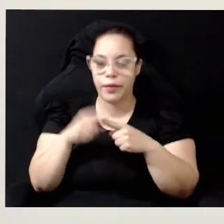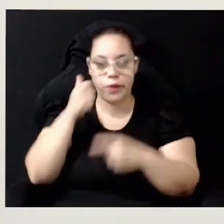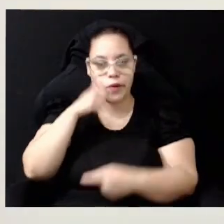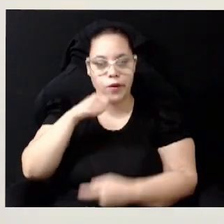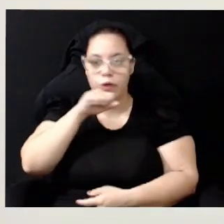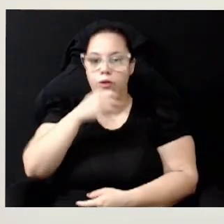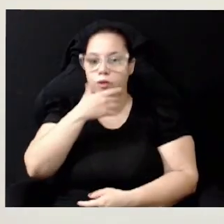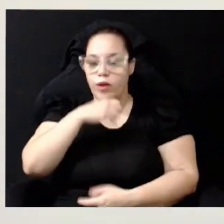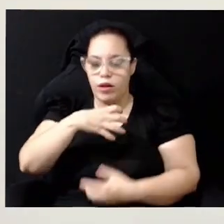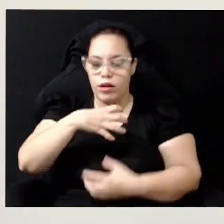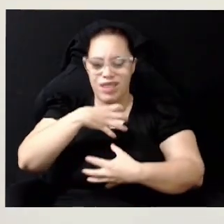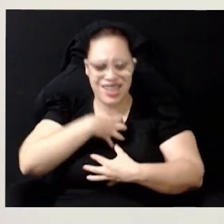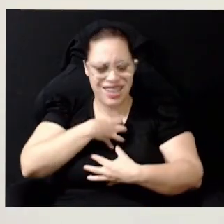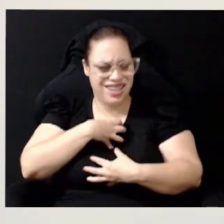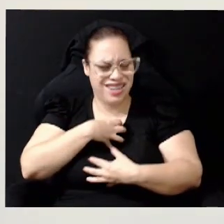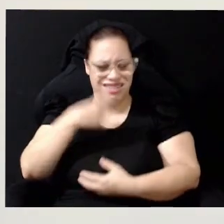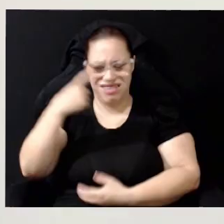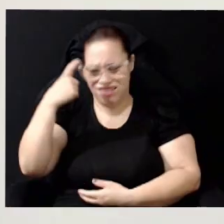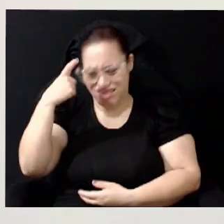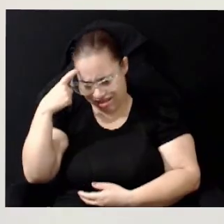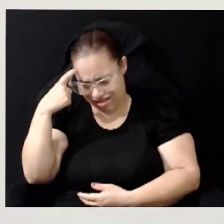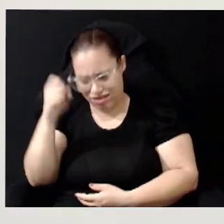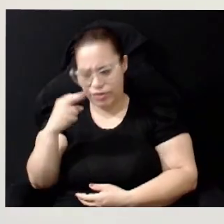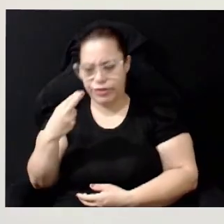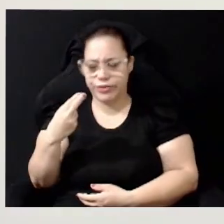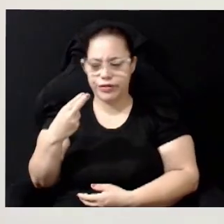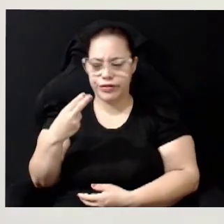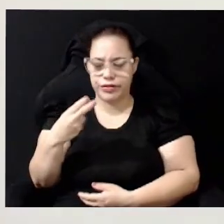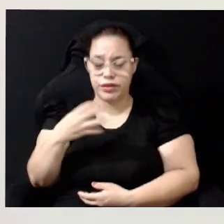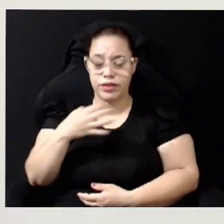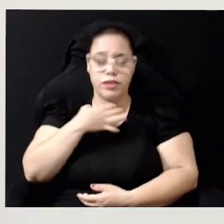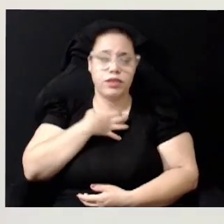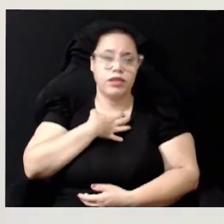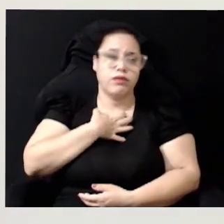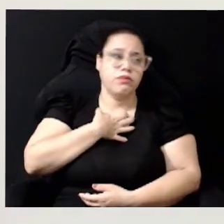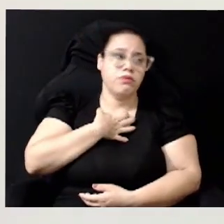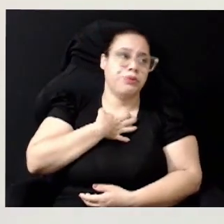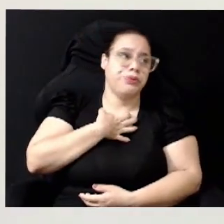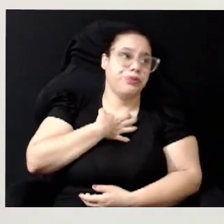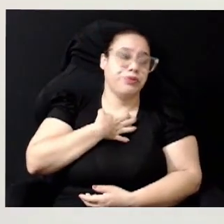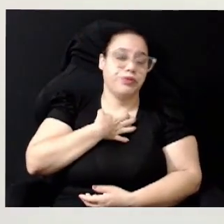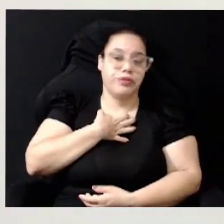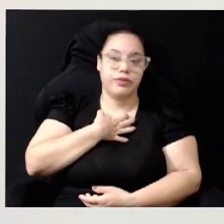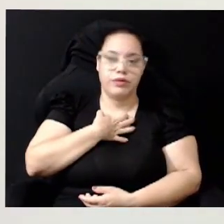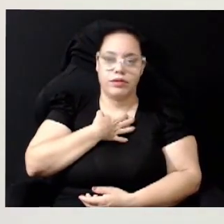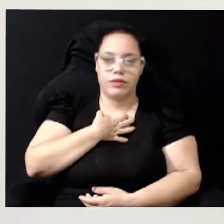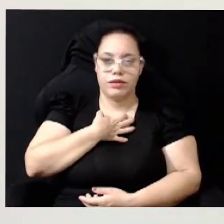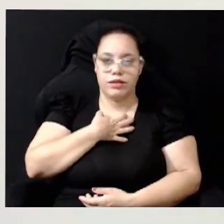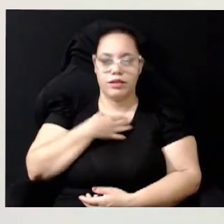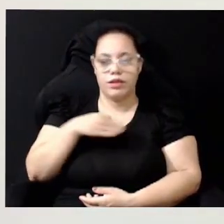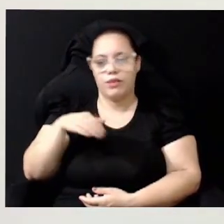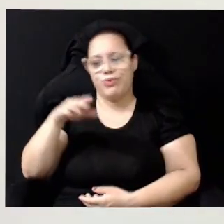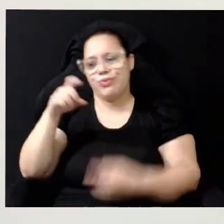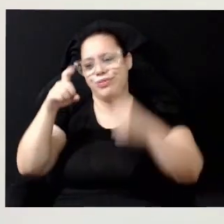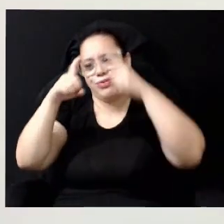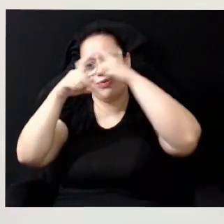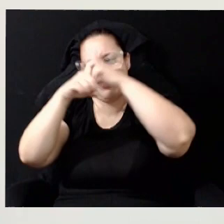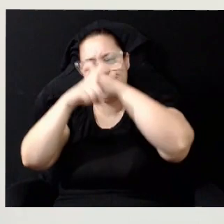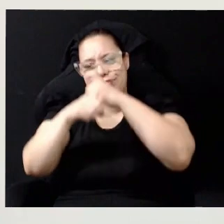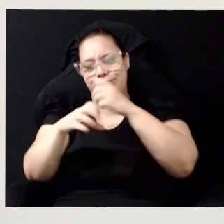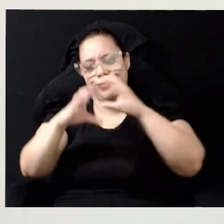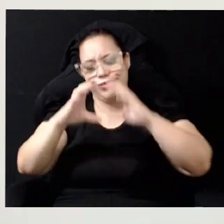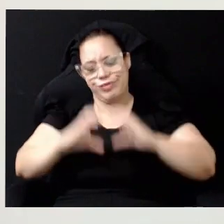pai é tomado por essa forma de pensar ou essa forma de se sentir, na hora vai ser muito mais difícil lidar com